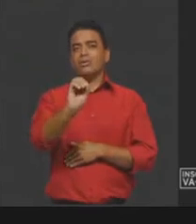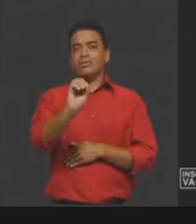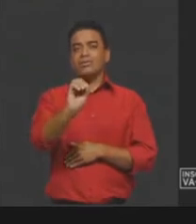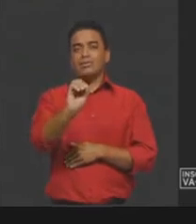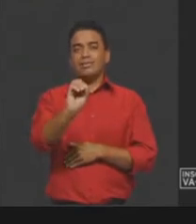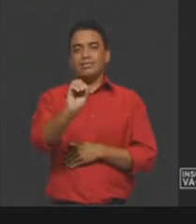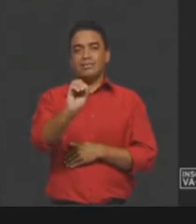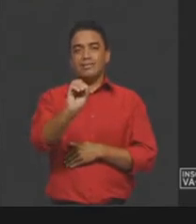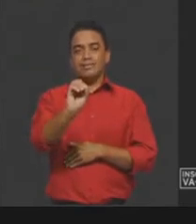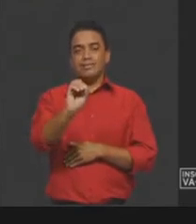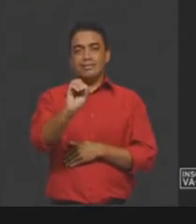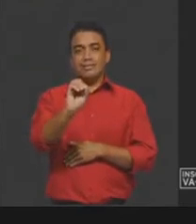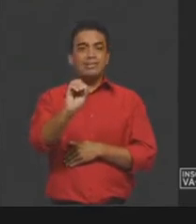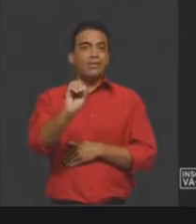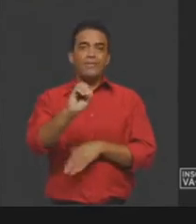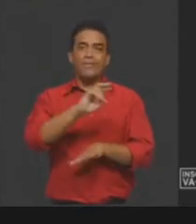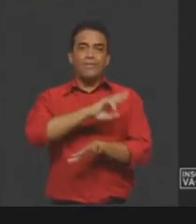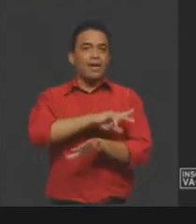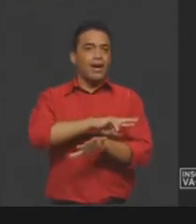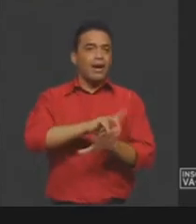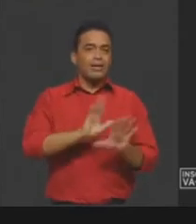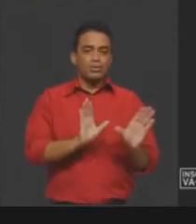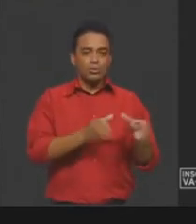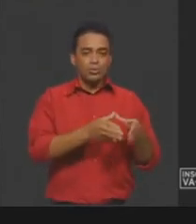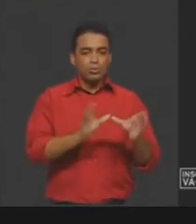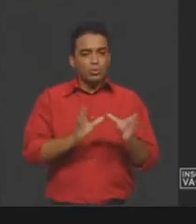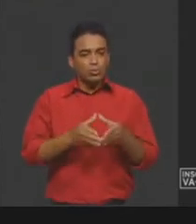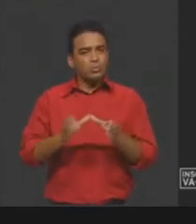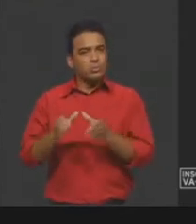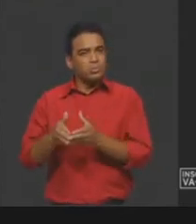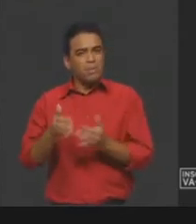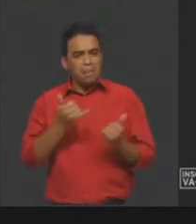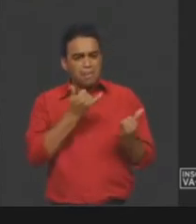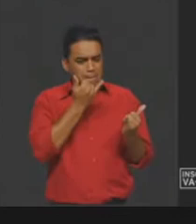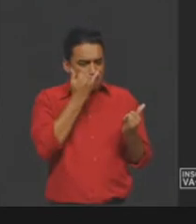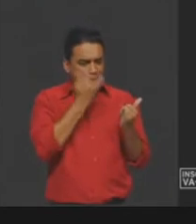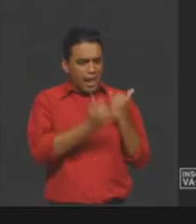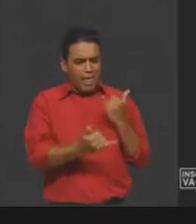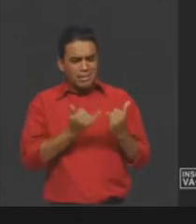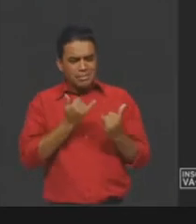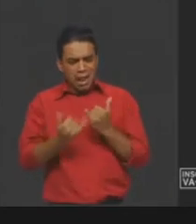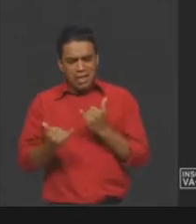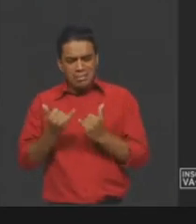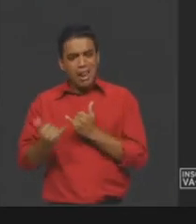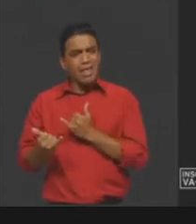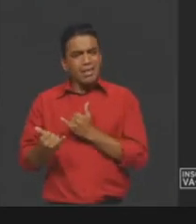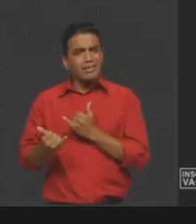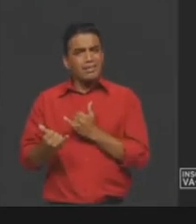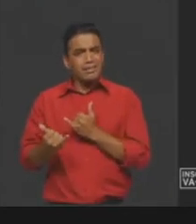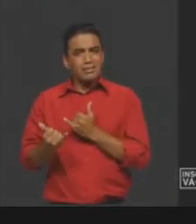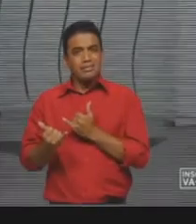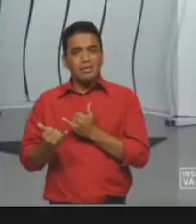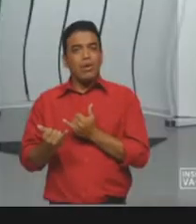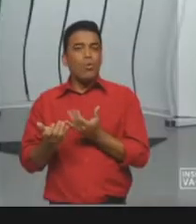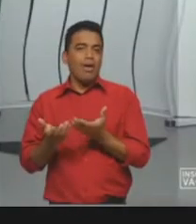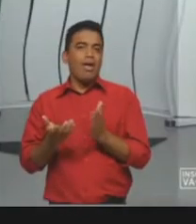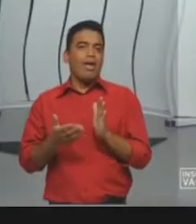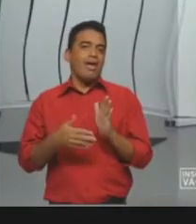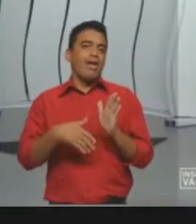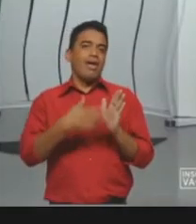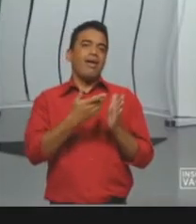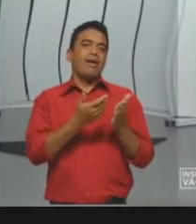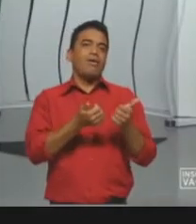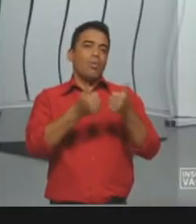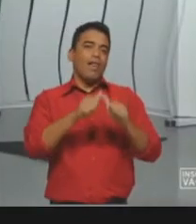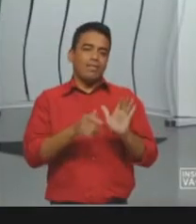tem uma espécie. Várias espécies que têm certa semelhança são categorizadas dentro de um mesmo gênero.